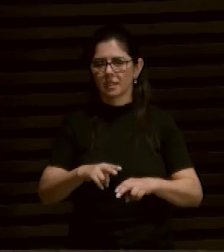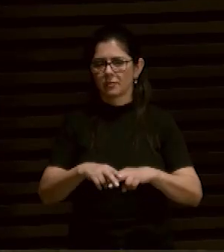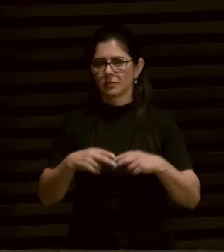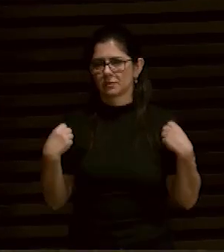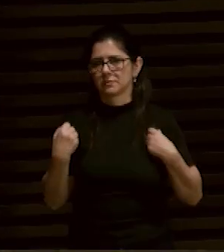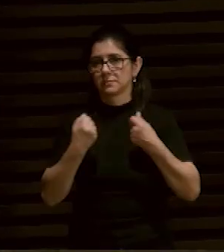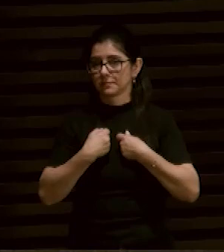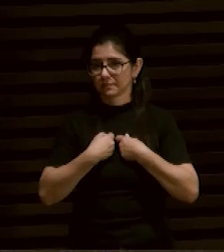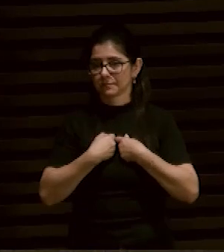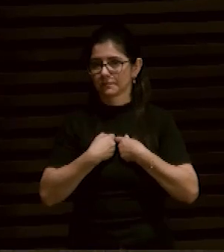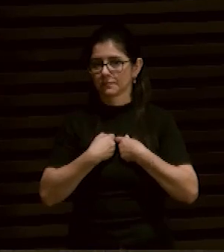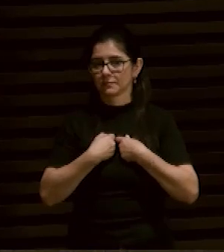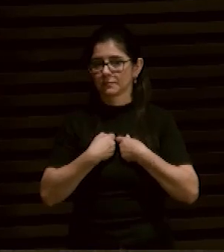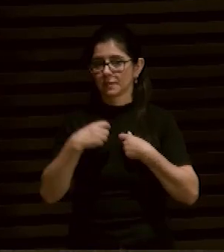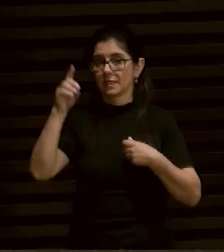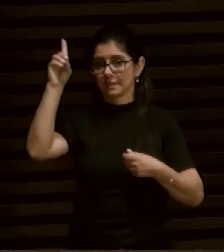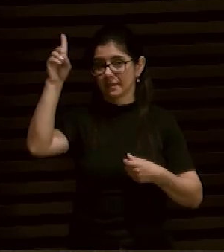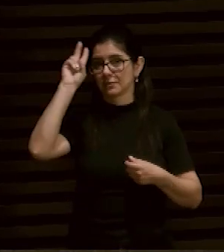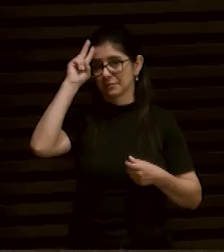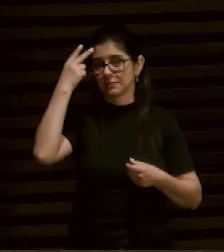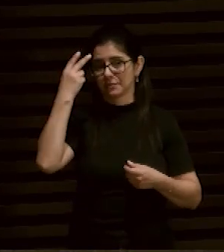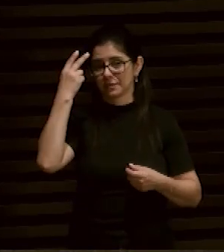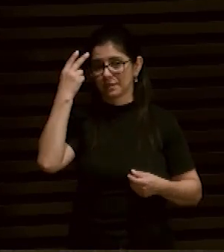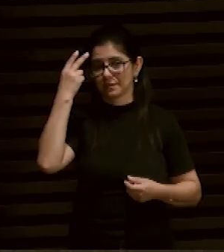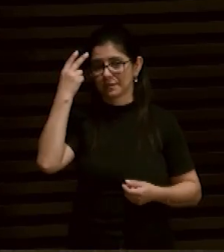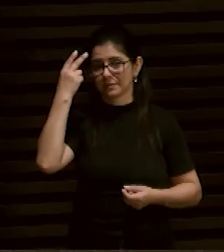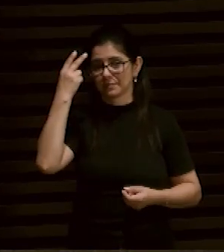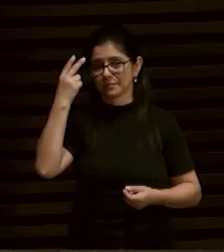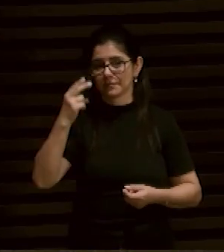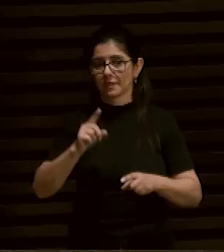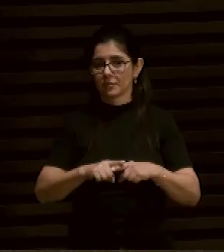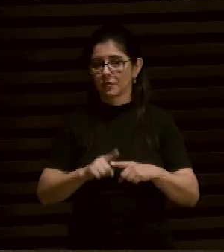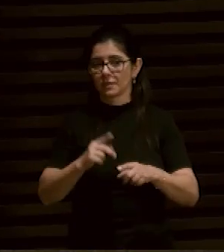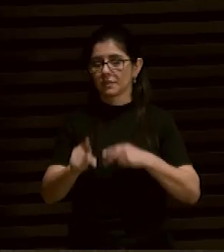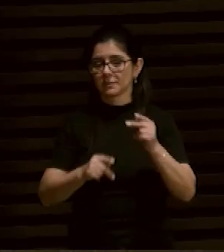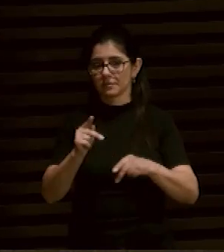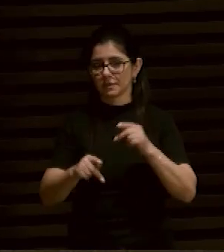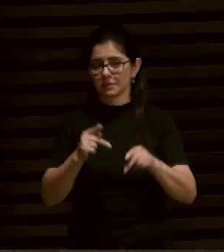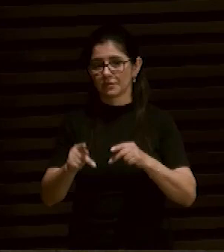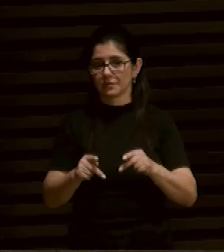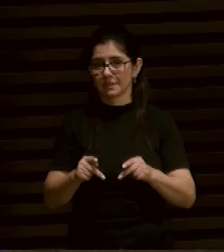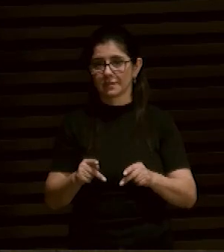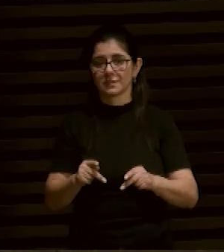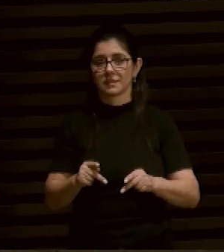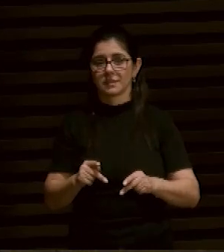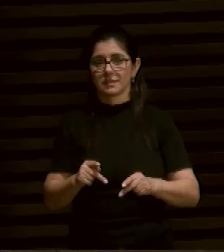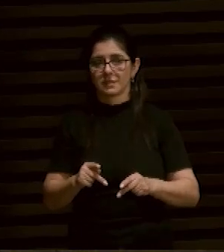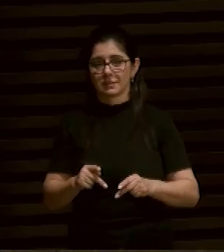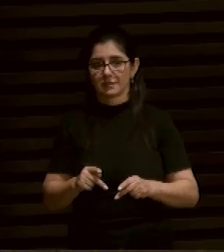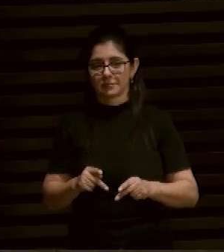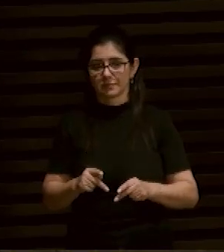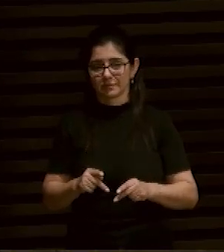ideia quando Deus percebeu que eles mudaram o seu mau caminho. Ou seja, irmãos, o que nós podemos